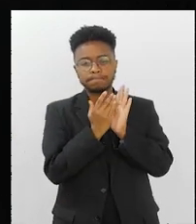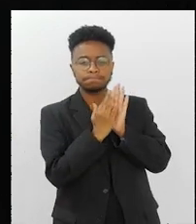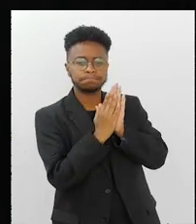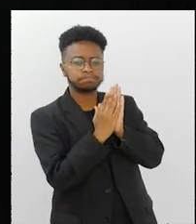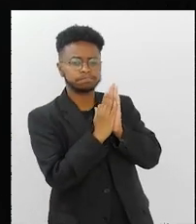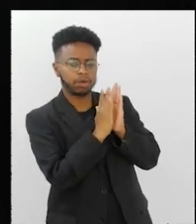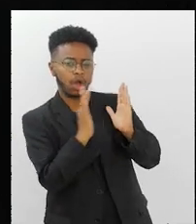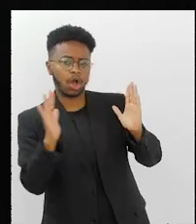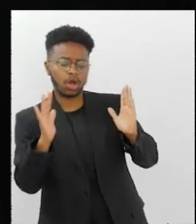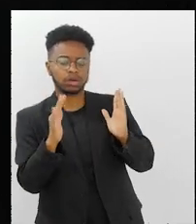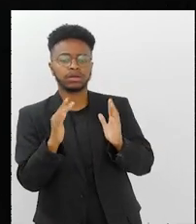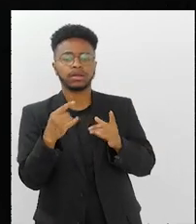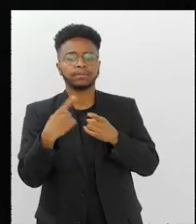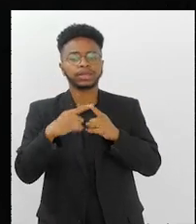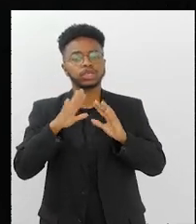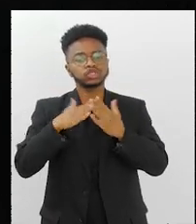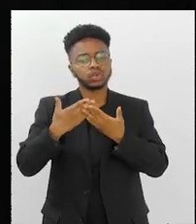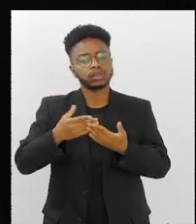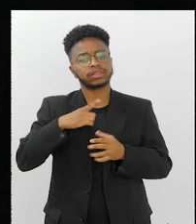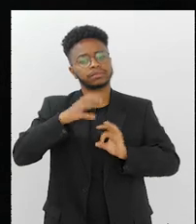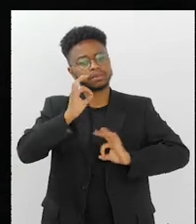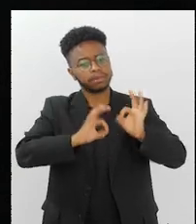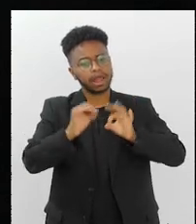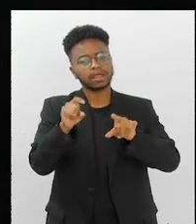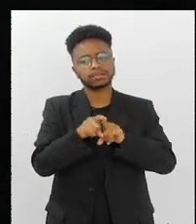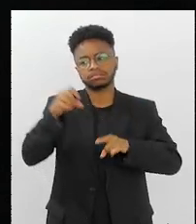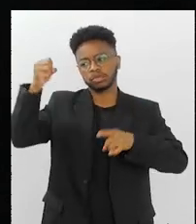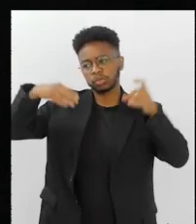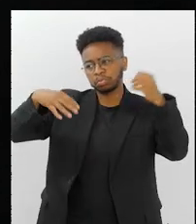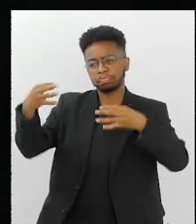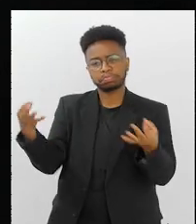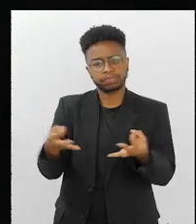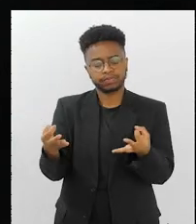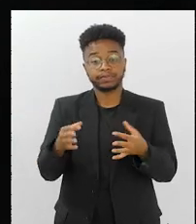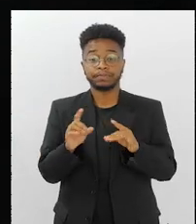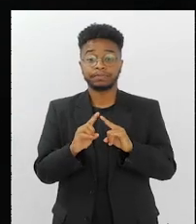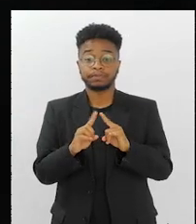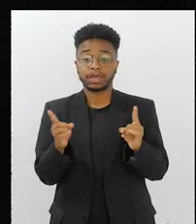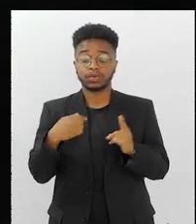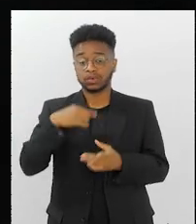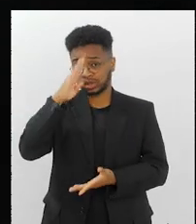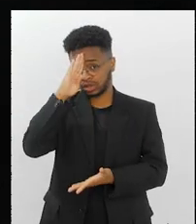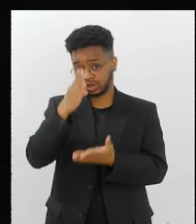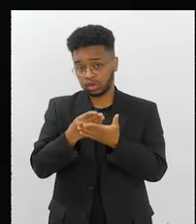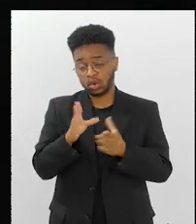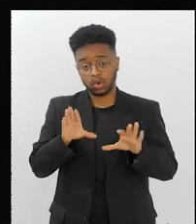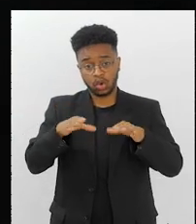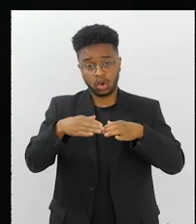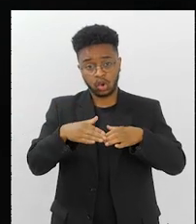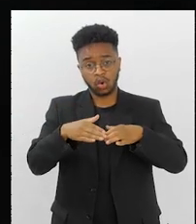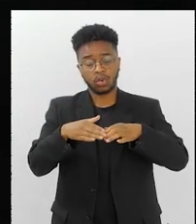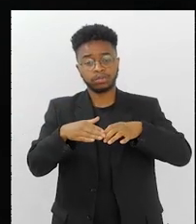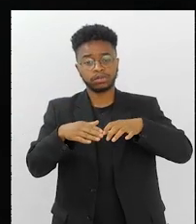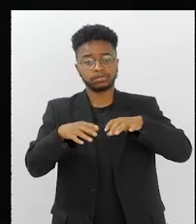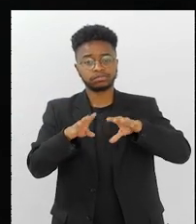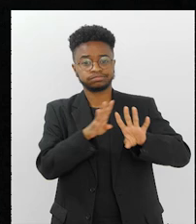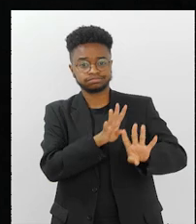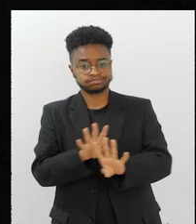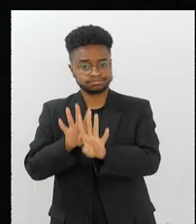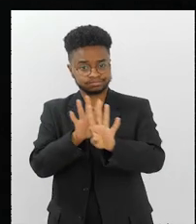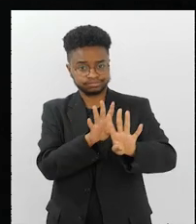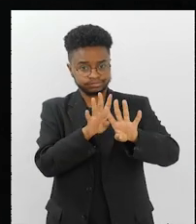iluminação as escolas estão mais Preparadas enfim e e eu acho que a comissão de frente é um momento que as pessoas mais